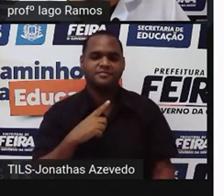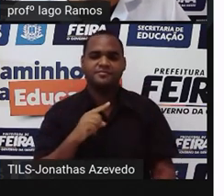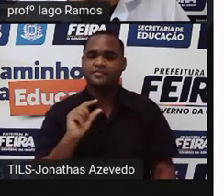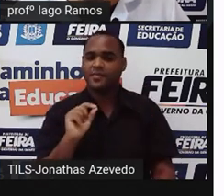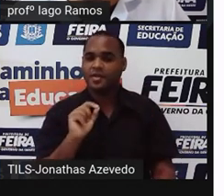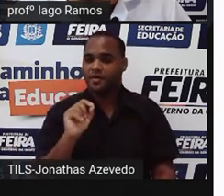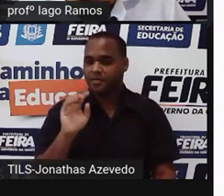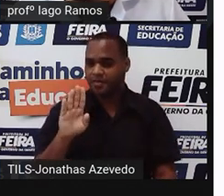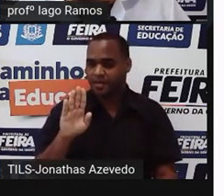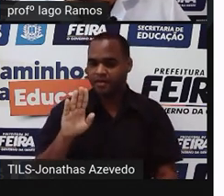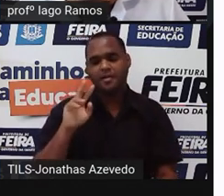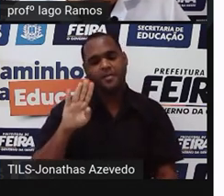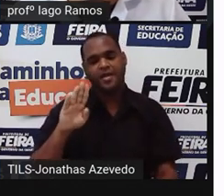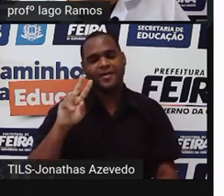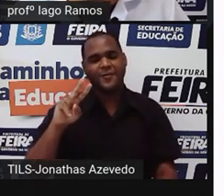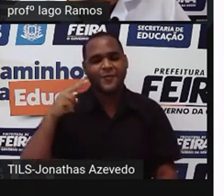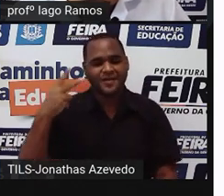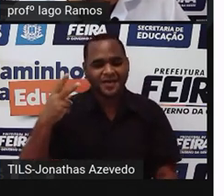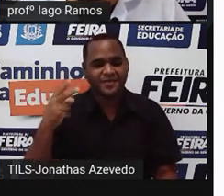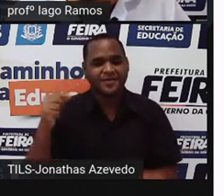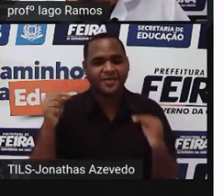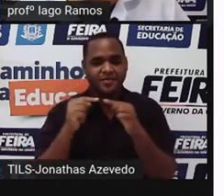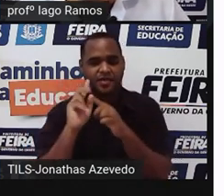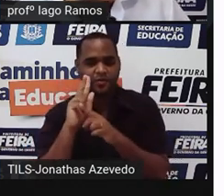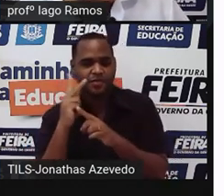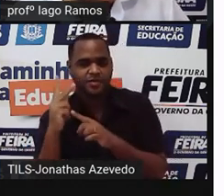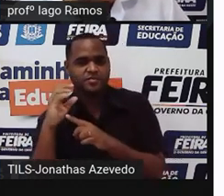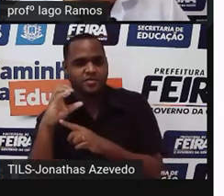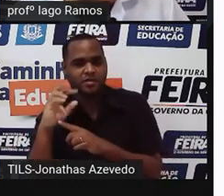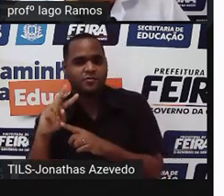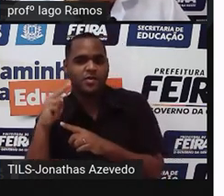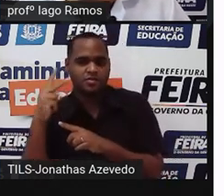B ao quadrado, vai ser igual à hipotenusa, que é C ao